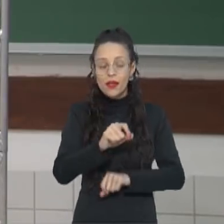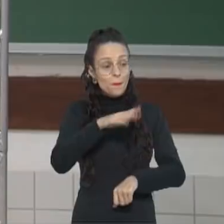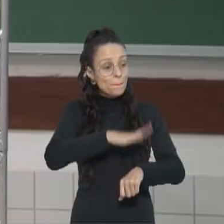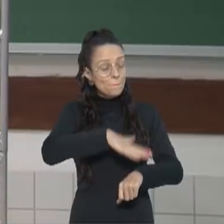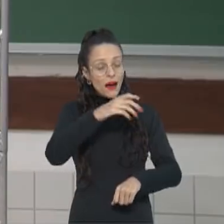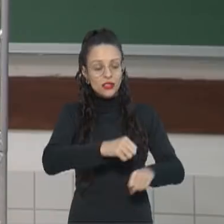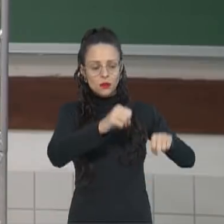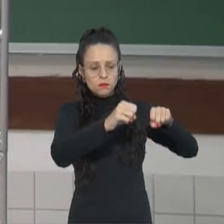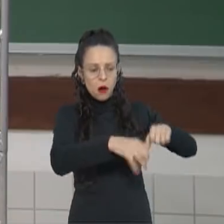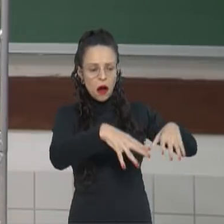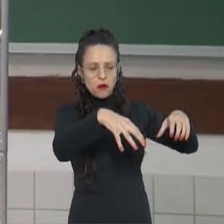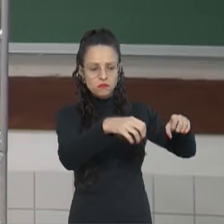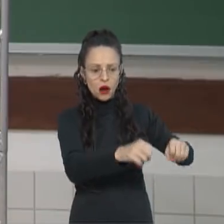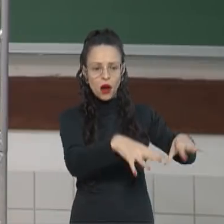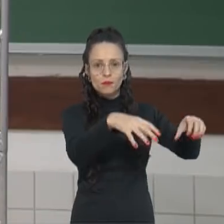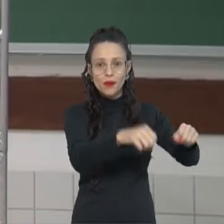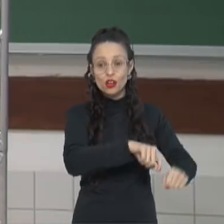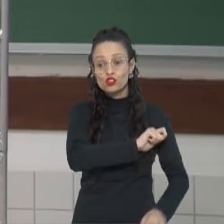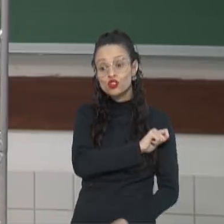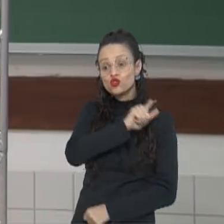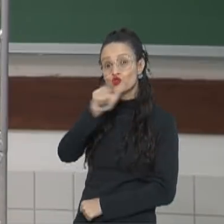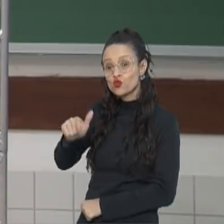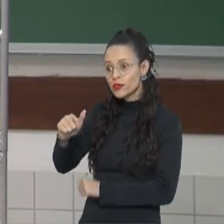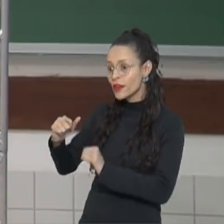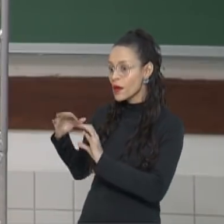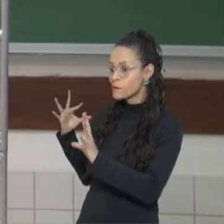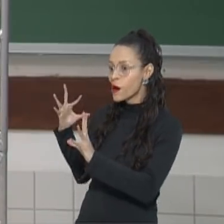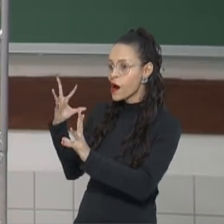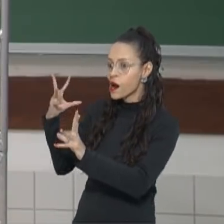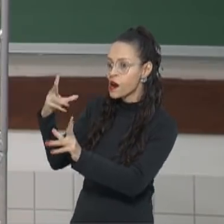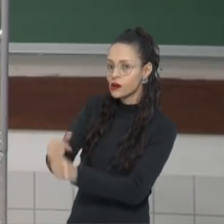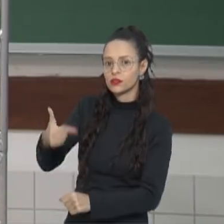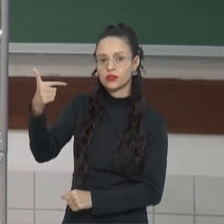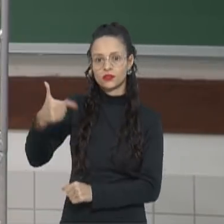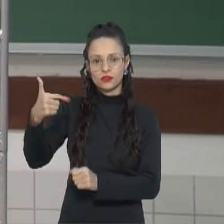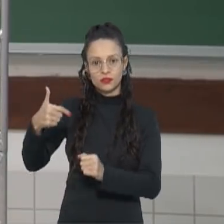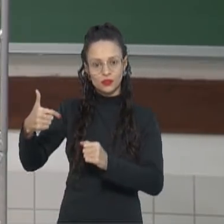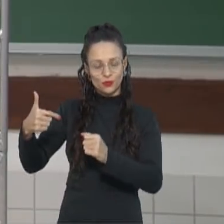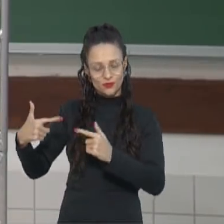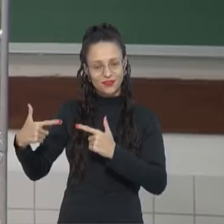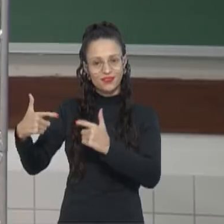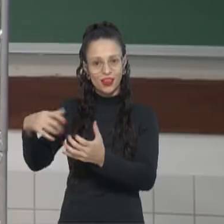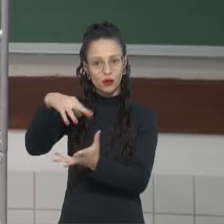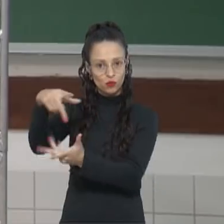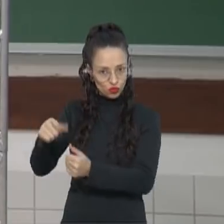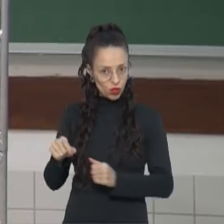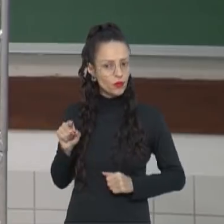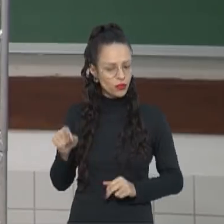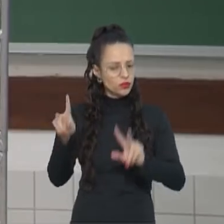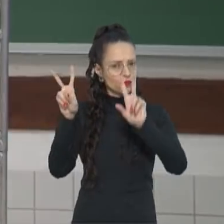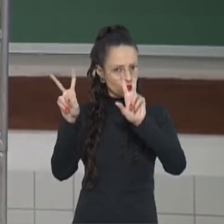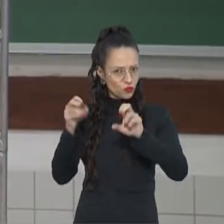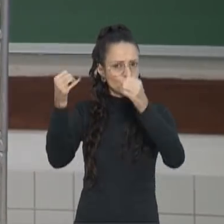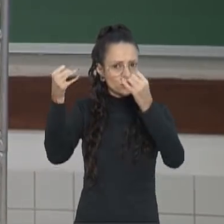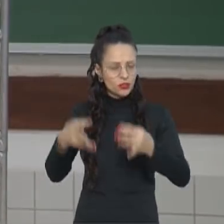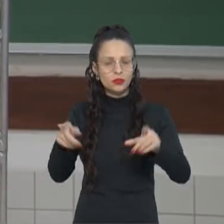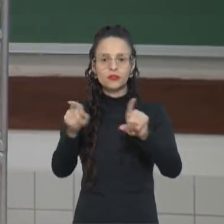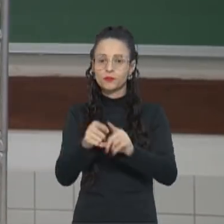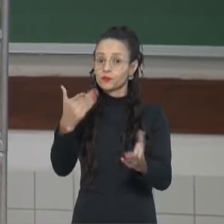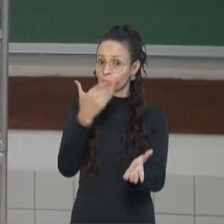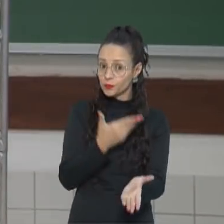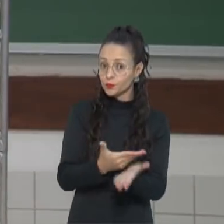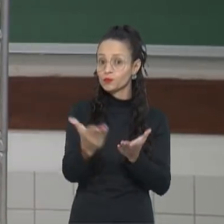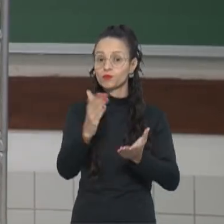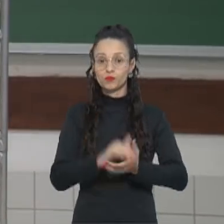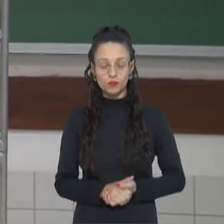bombas do que em toda a Segunda Guerra Mundial. Disso a gente vai falar um pouco também hoje. Começando,